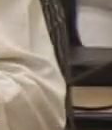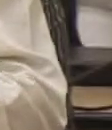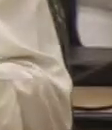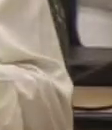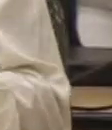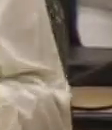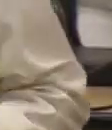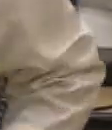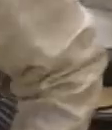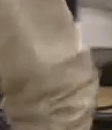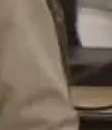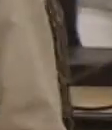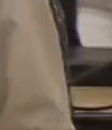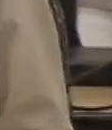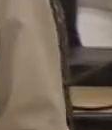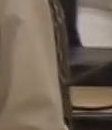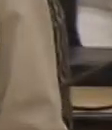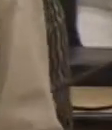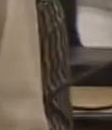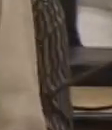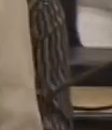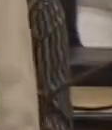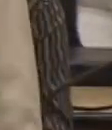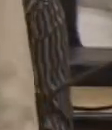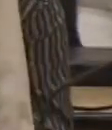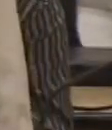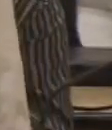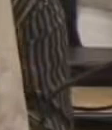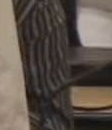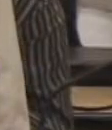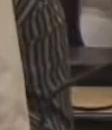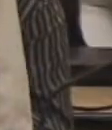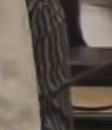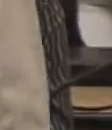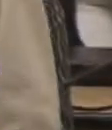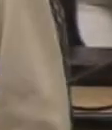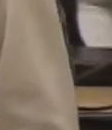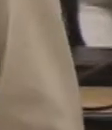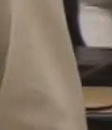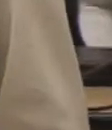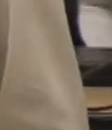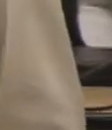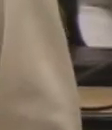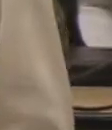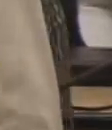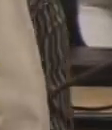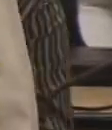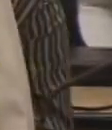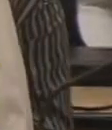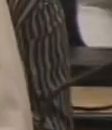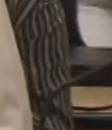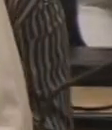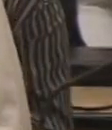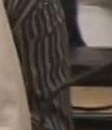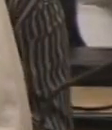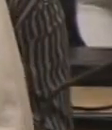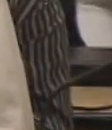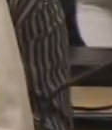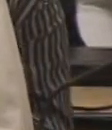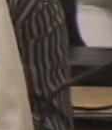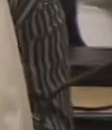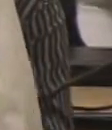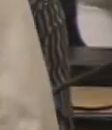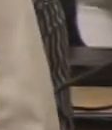escola. 1% não passa de 1% das escolas particulares. O governo investiu e tratou seriamente